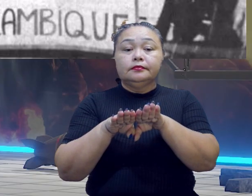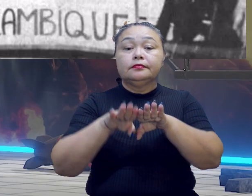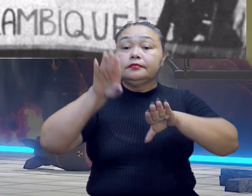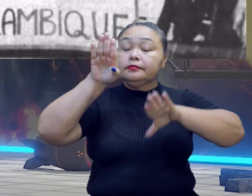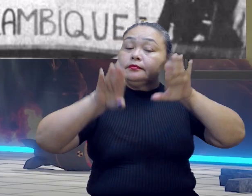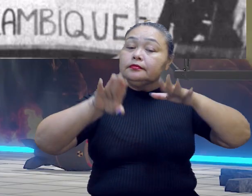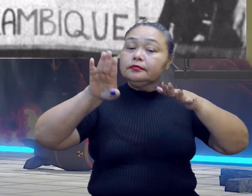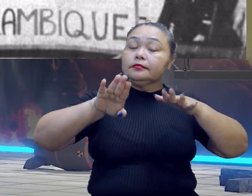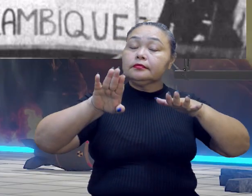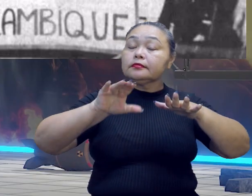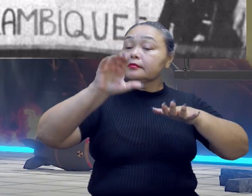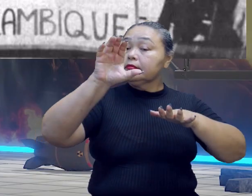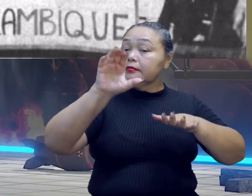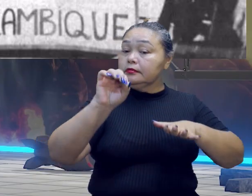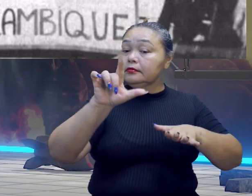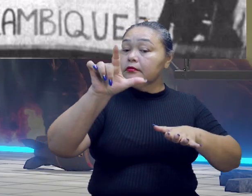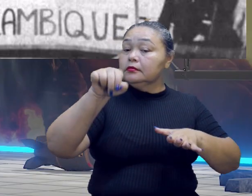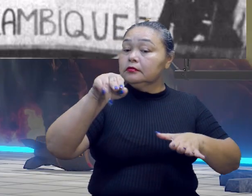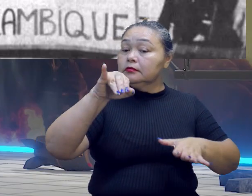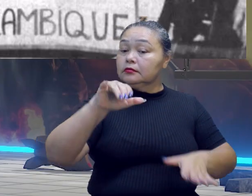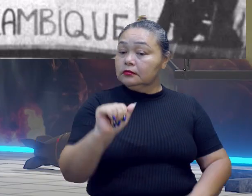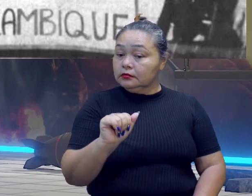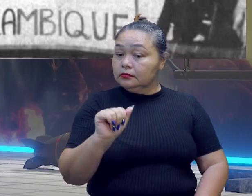em algumas colônias